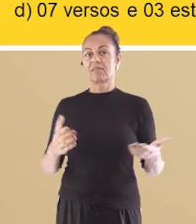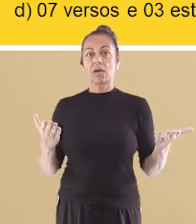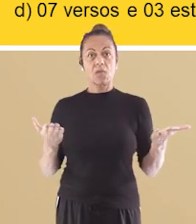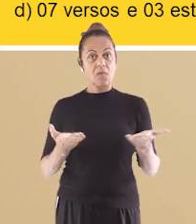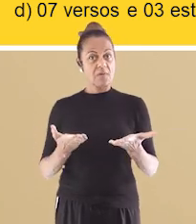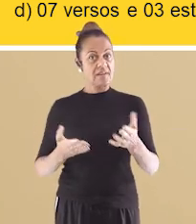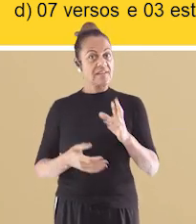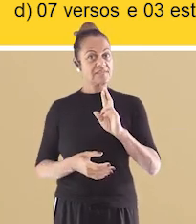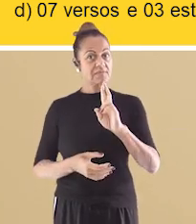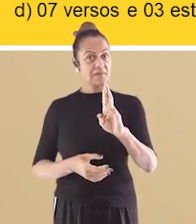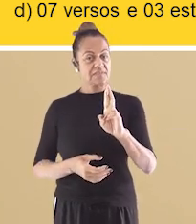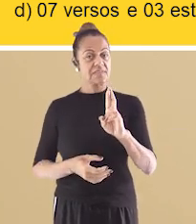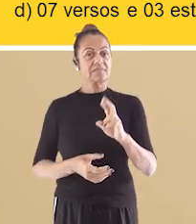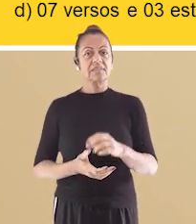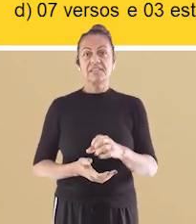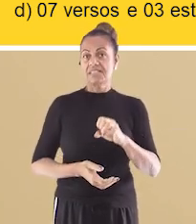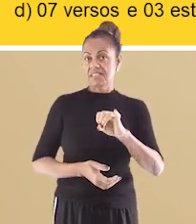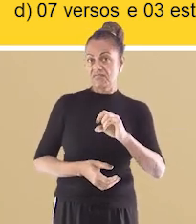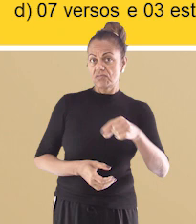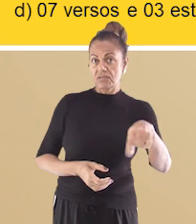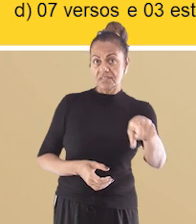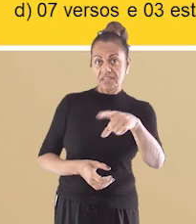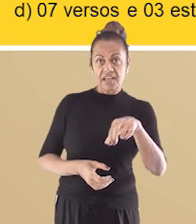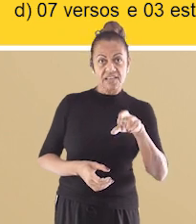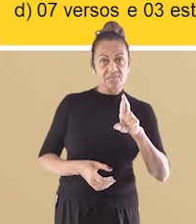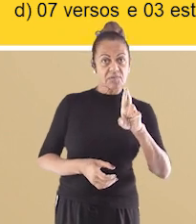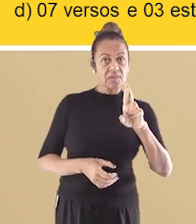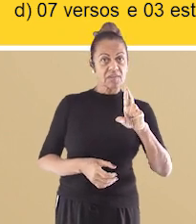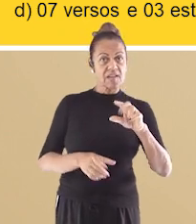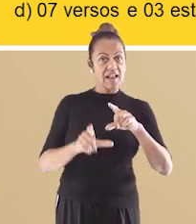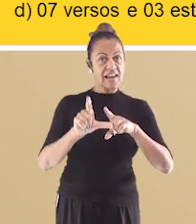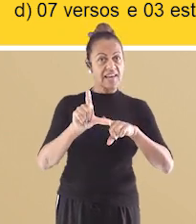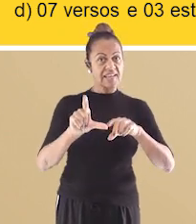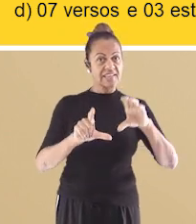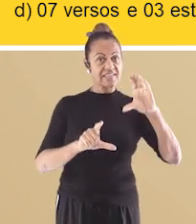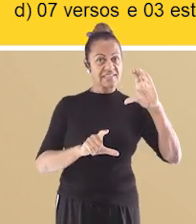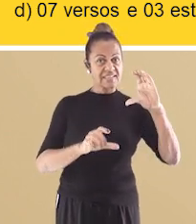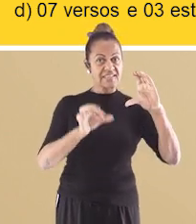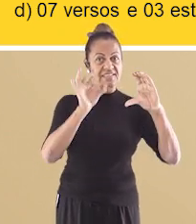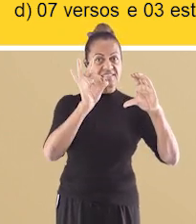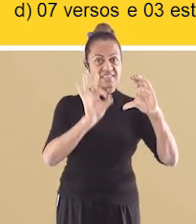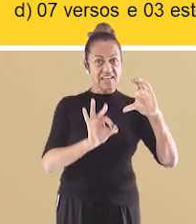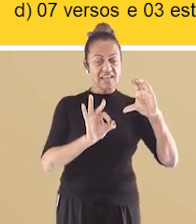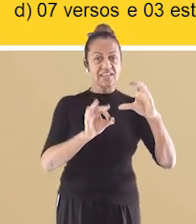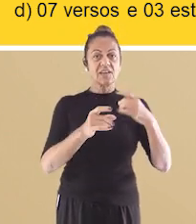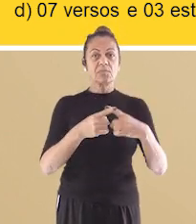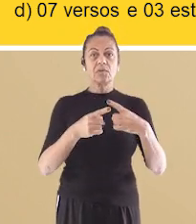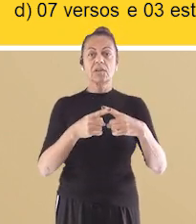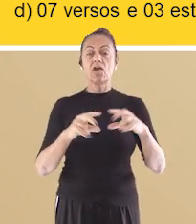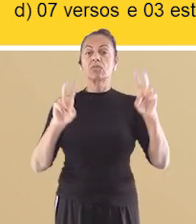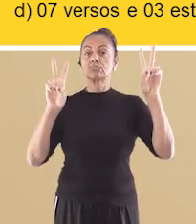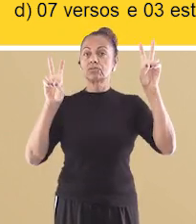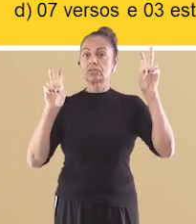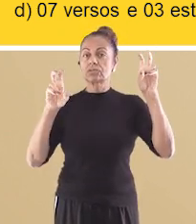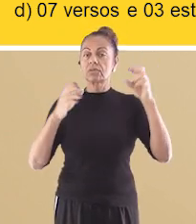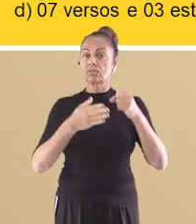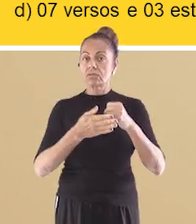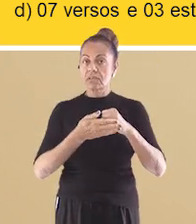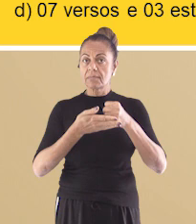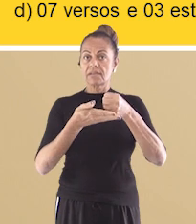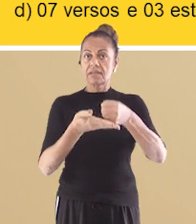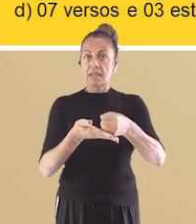Vamos para a nossa resposta? Quem respondeu a letra C acertou. Temos o título